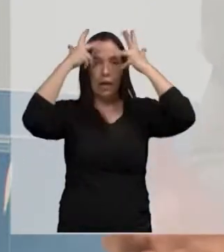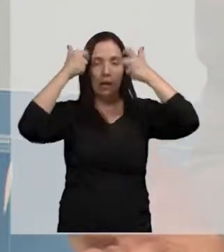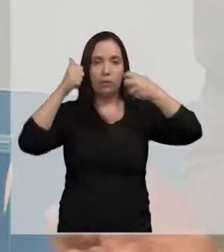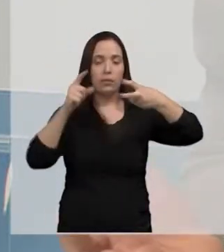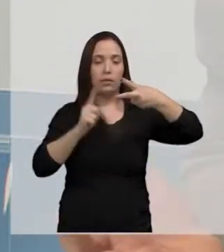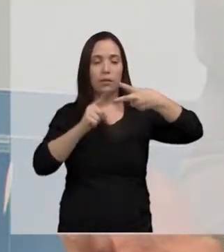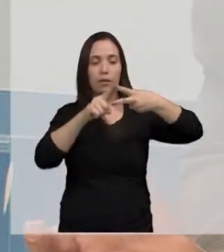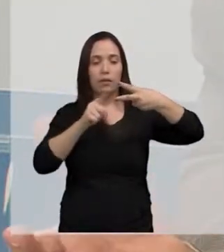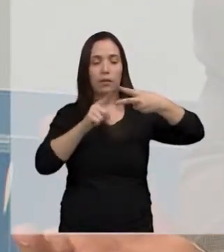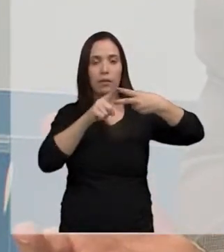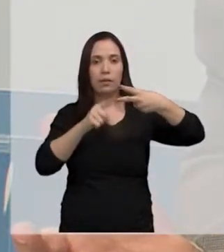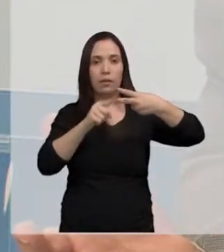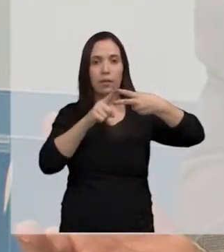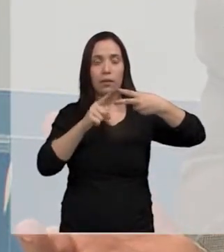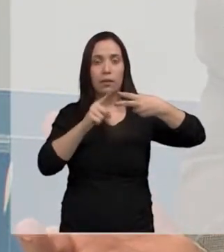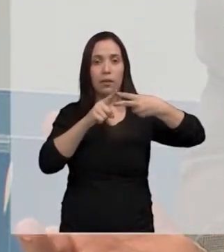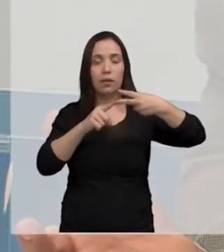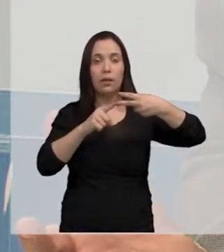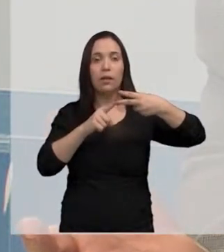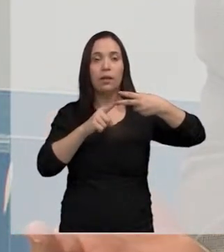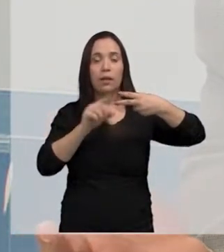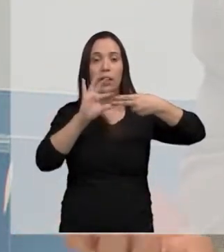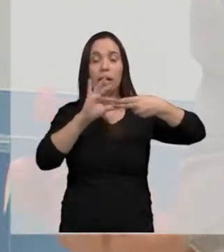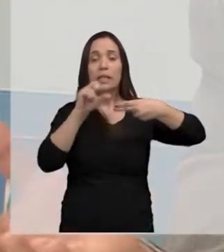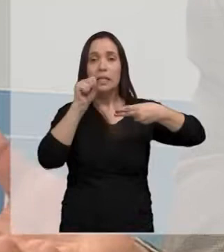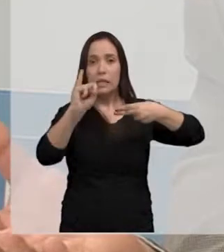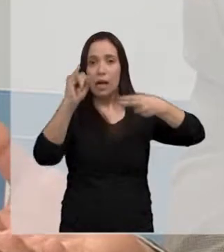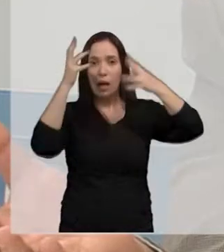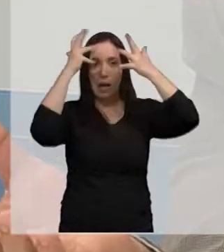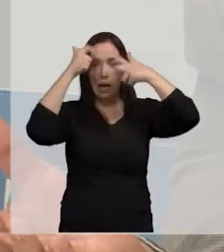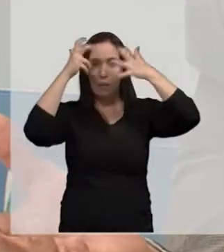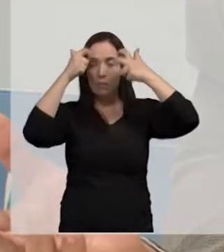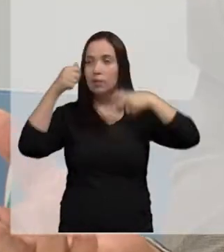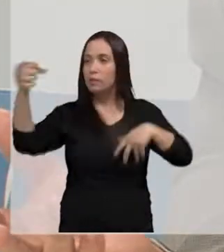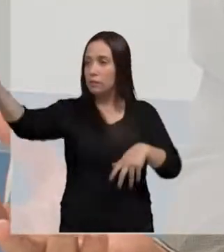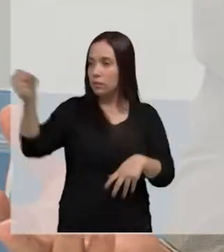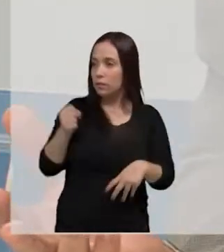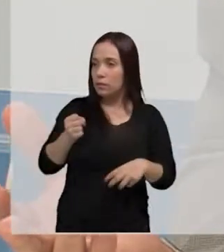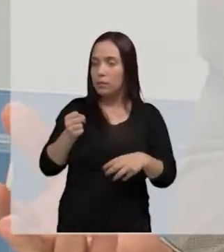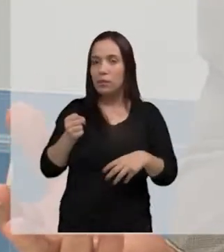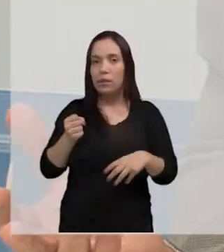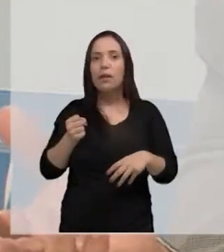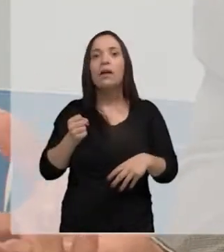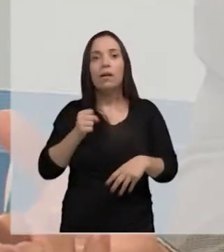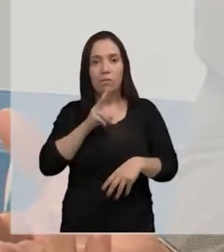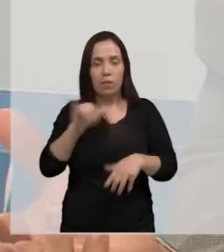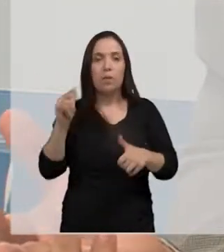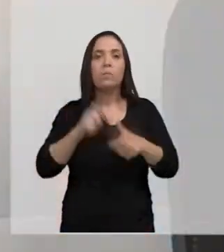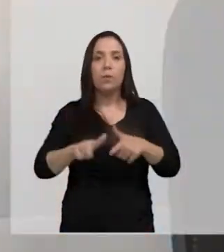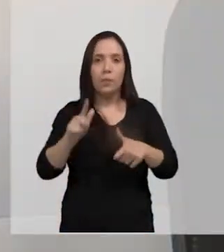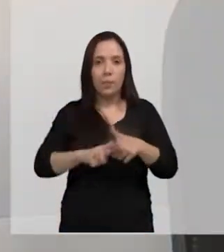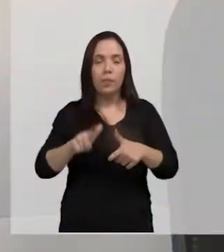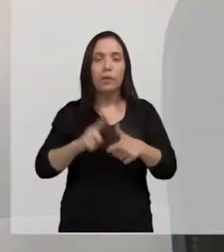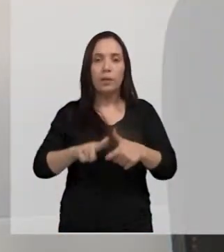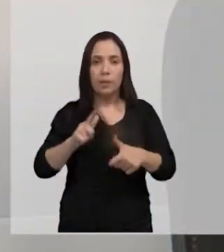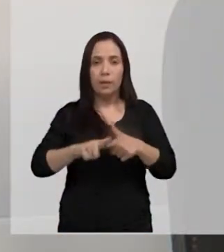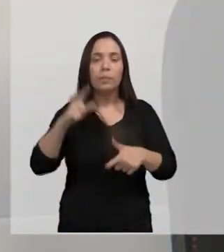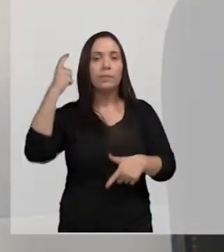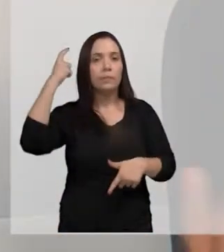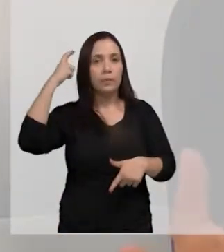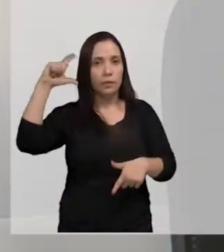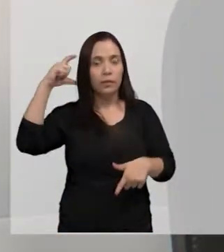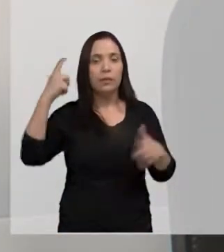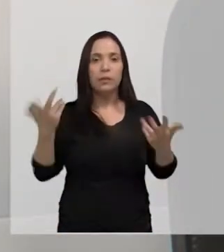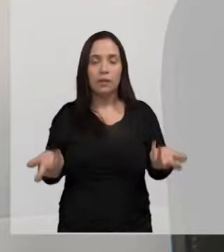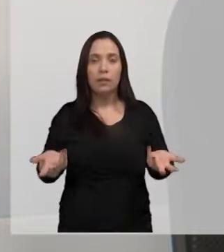ele lança. Ele não podia ter, macho. Se ele lançasse o segundo candidato, ia bater de frente com o Cid. Concordo com você, mas o que aconteceu?